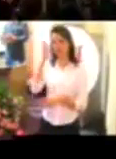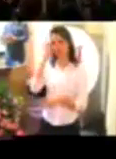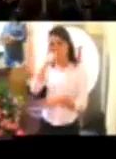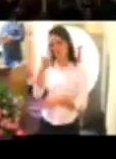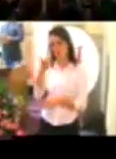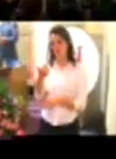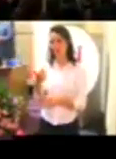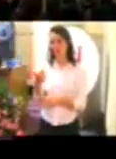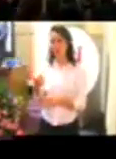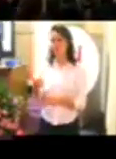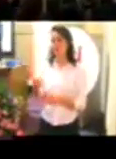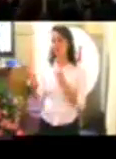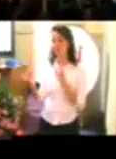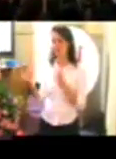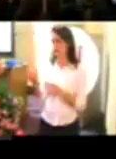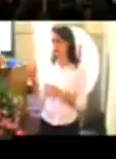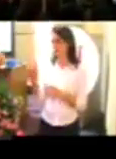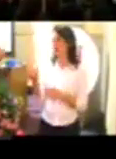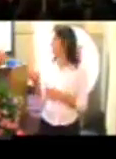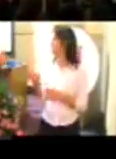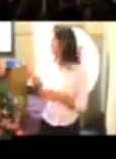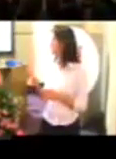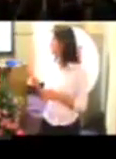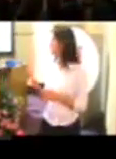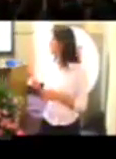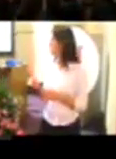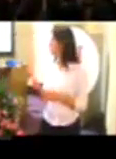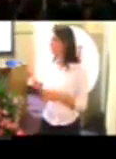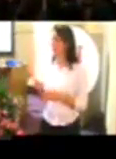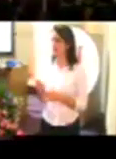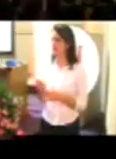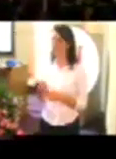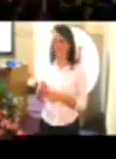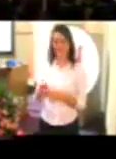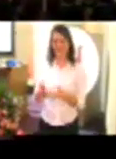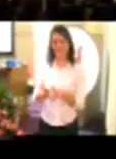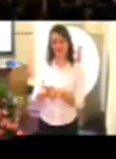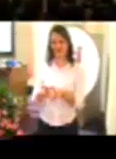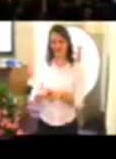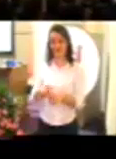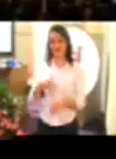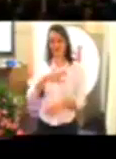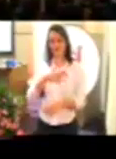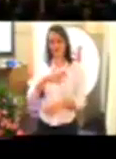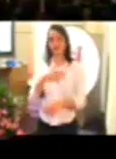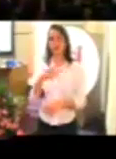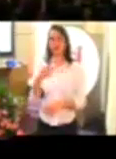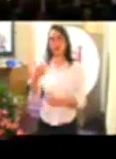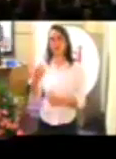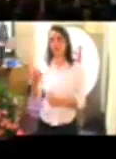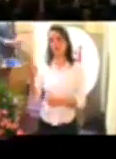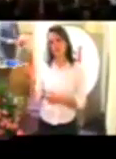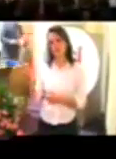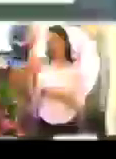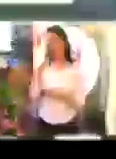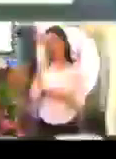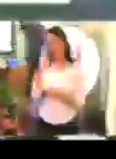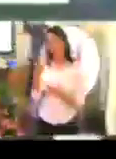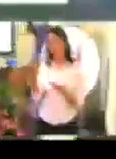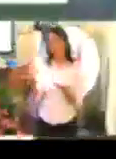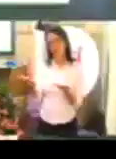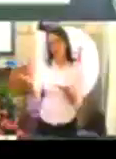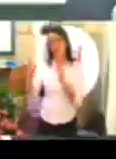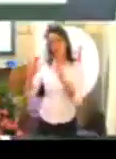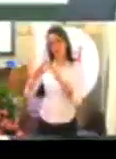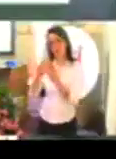bonita, tão marcante, tão cativante, tão emocionante. Quer pegar isso também? Como foi a instalação